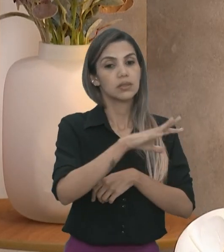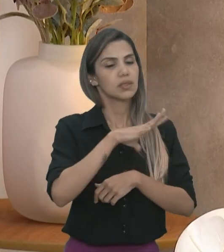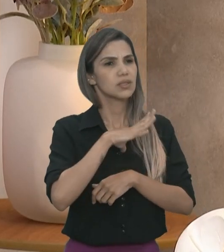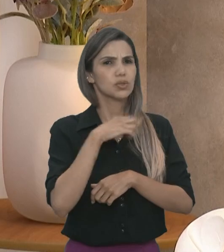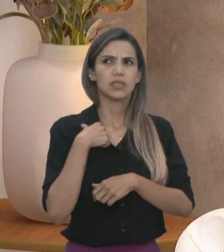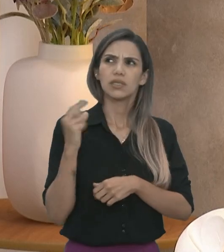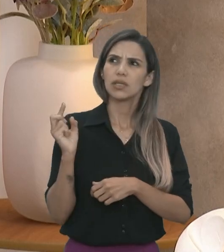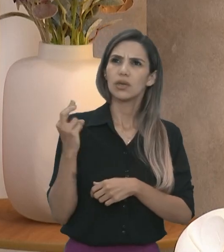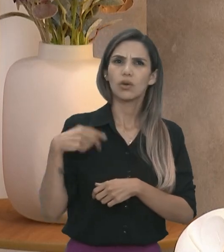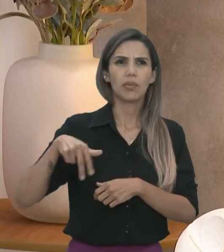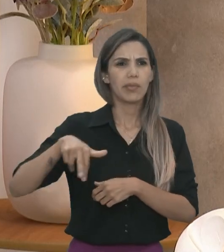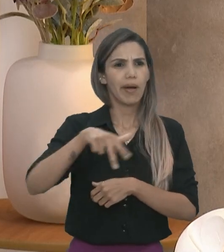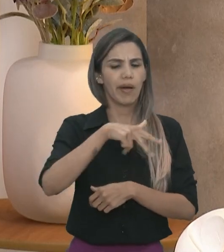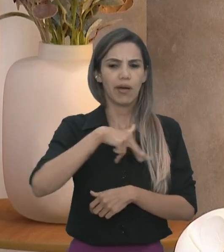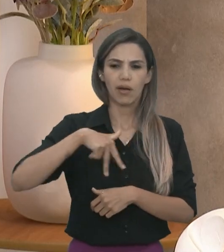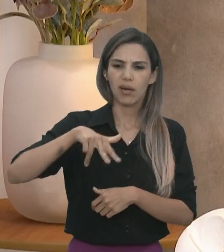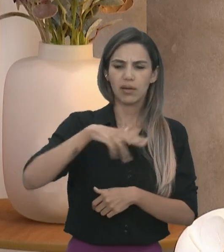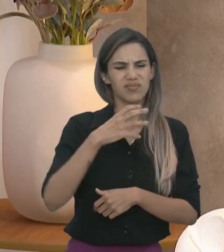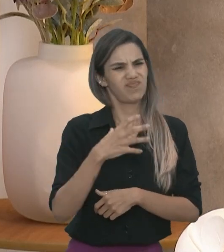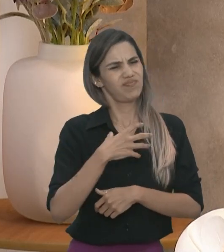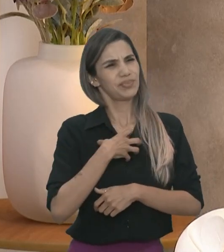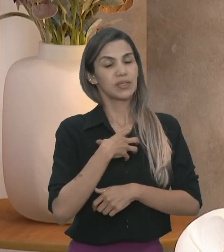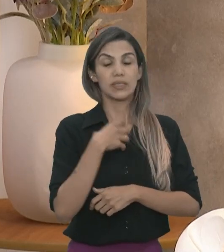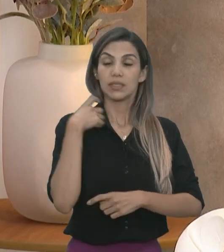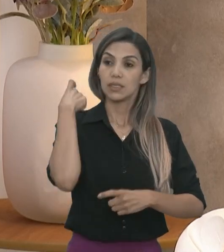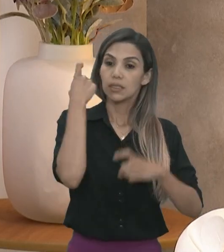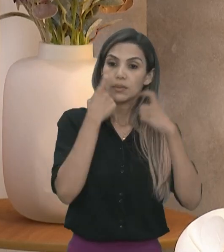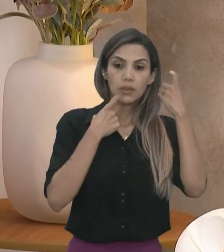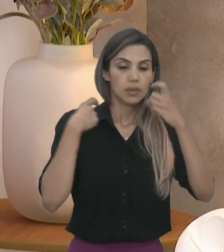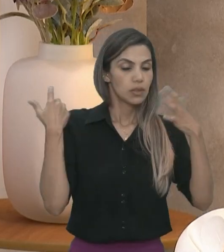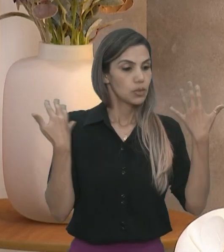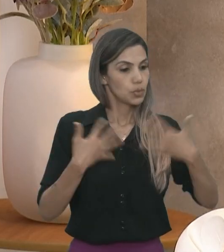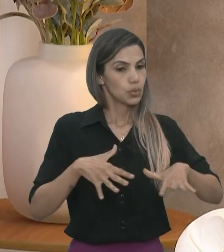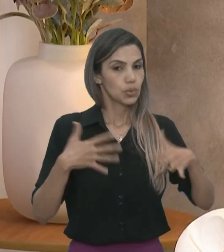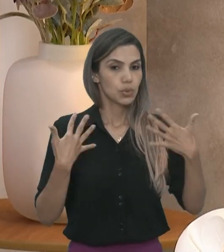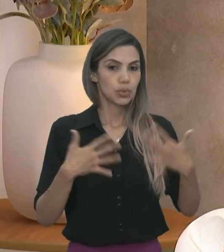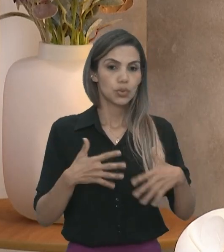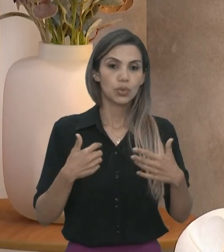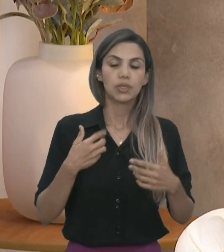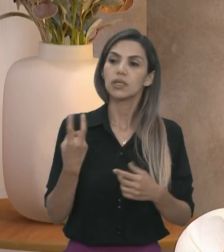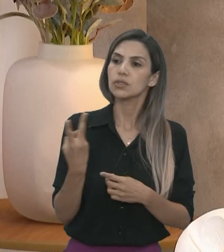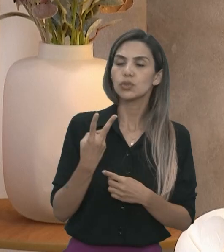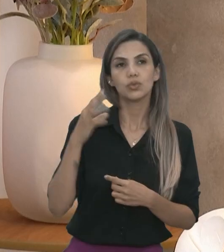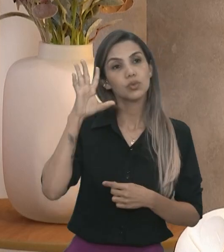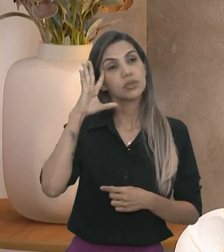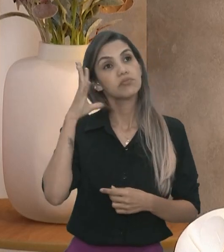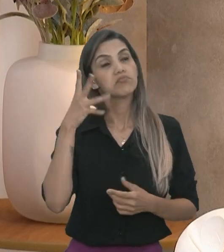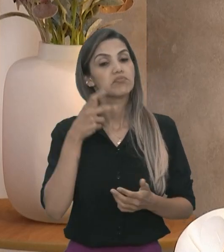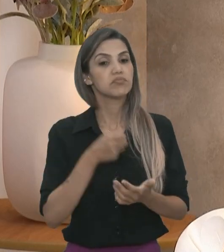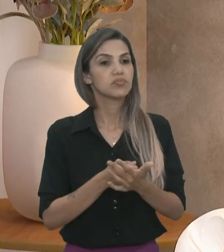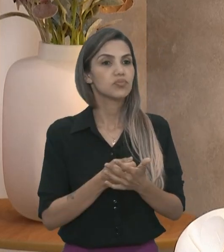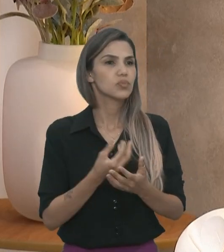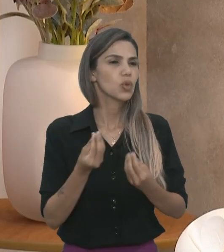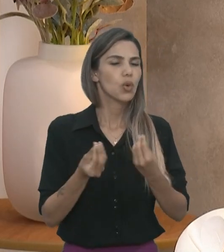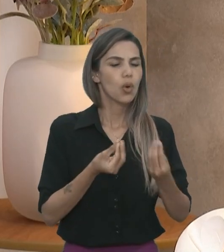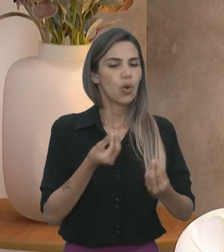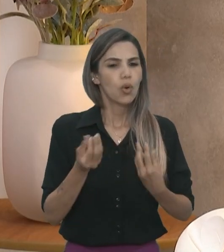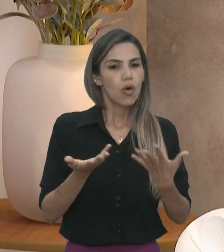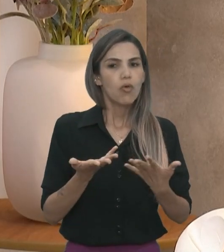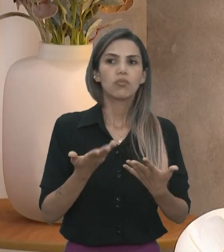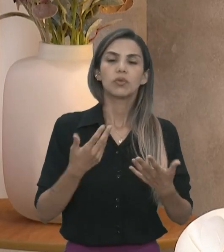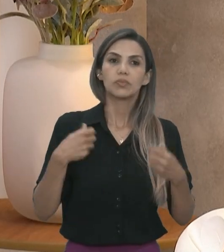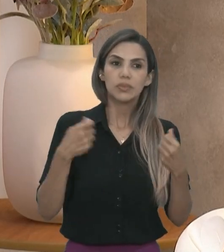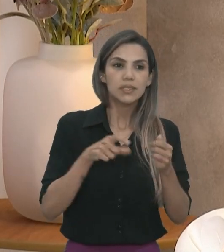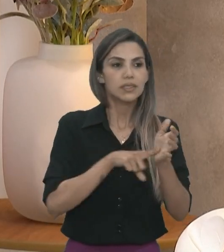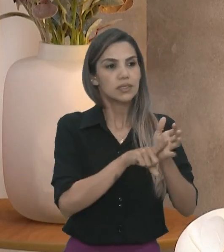pelas ruas e está preocupante. E foi quando a gente resolveu desenvolver esse trabalho para chamar a atenção da população, e